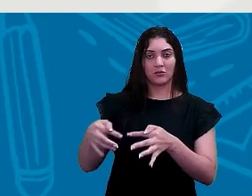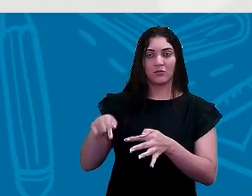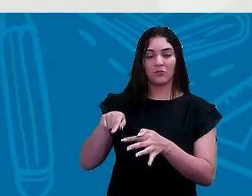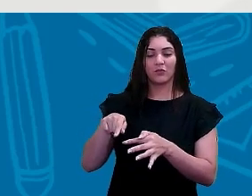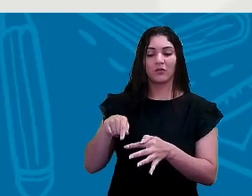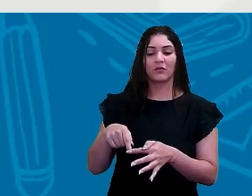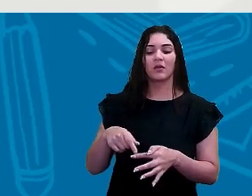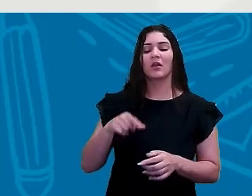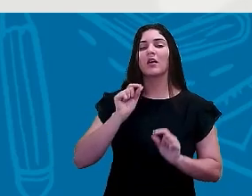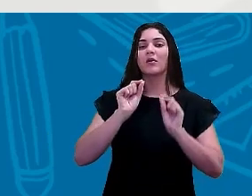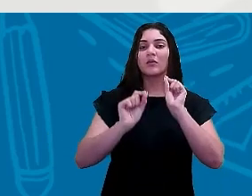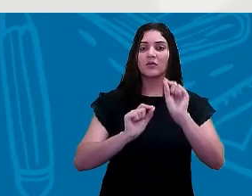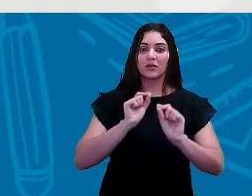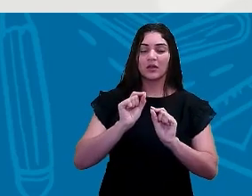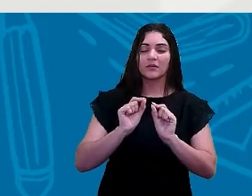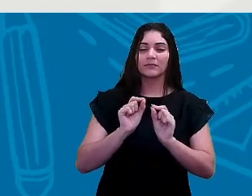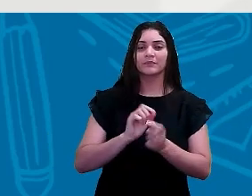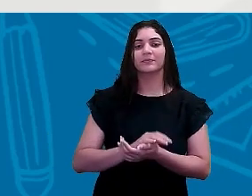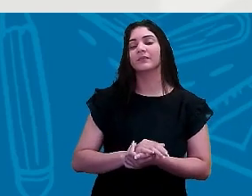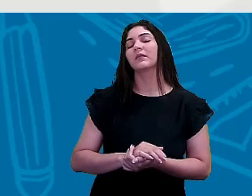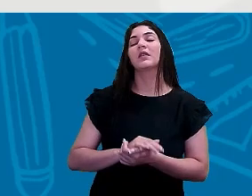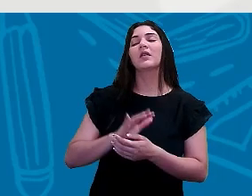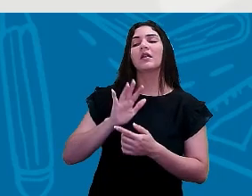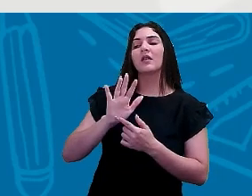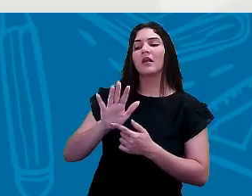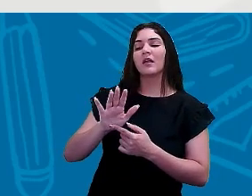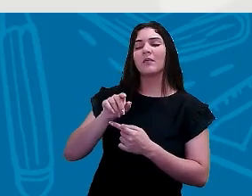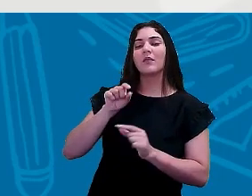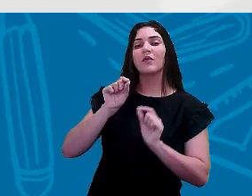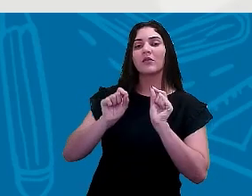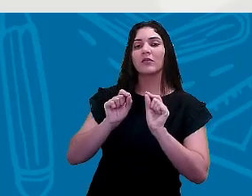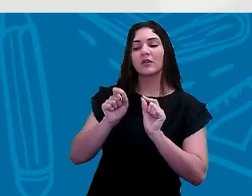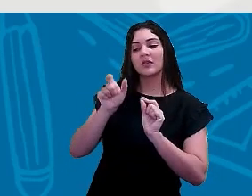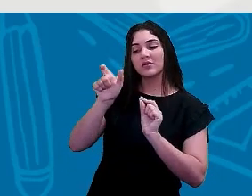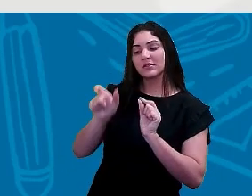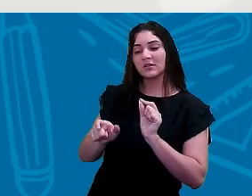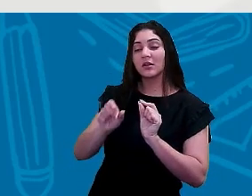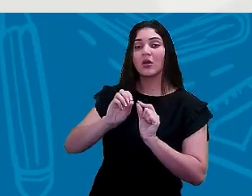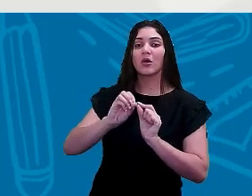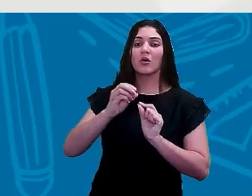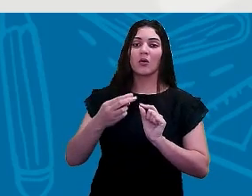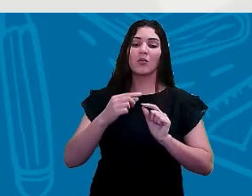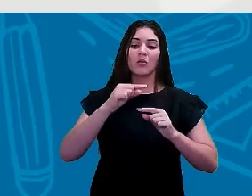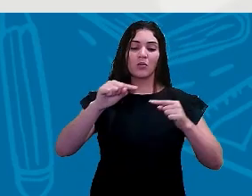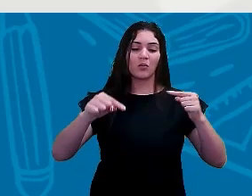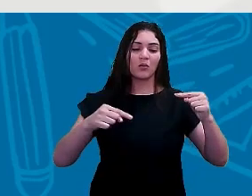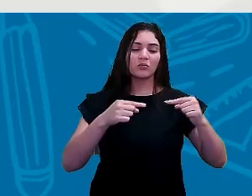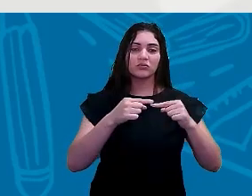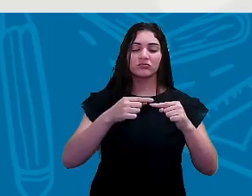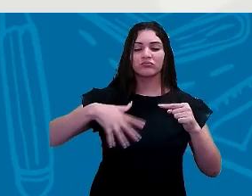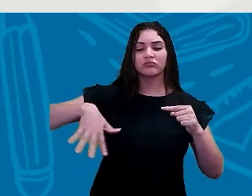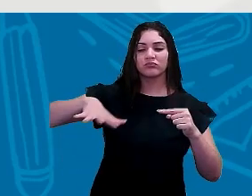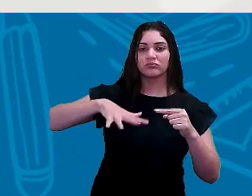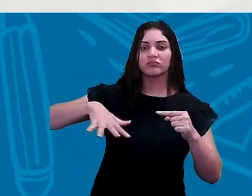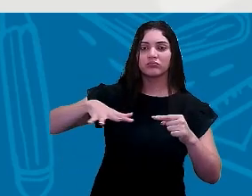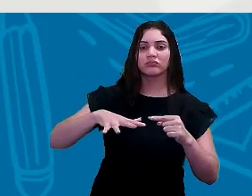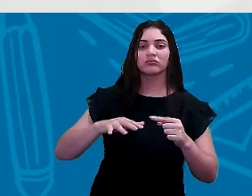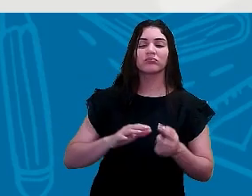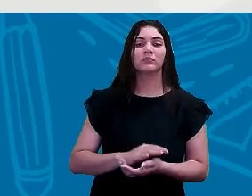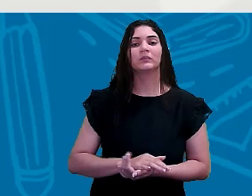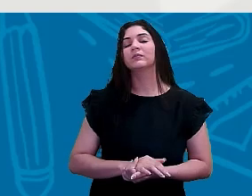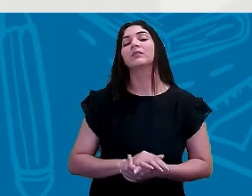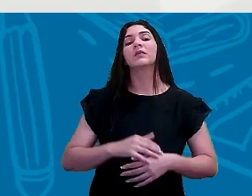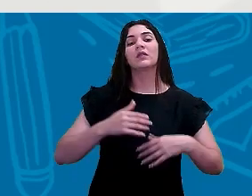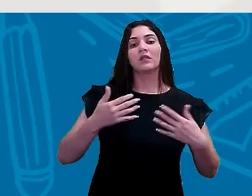gente diz que são aqueles que indicam seres ou objetos de maneira geral, de um modo geral,